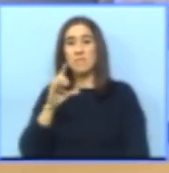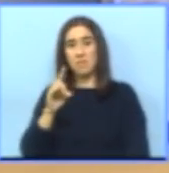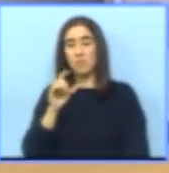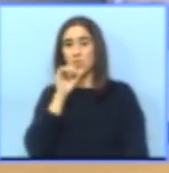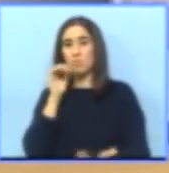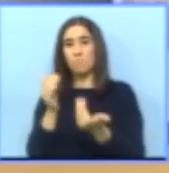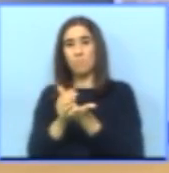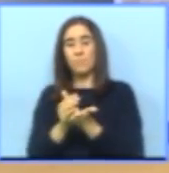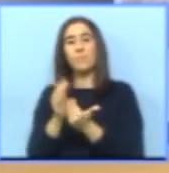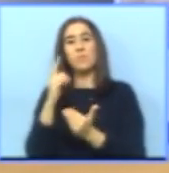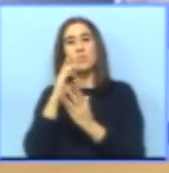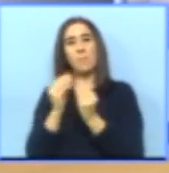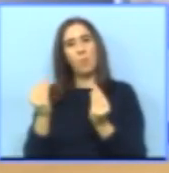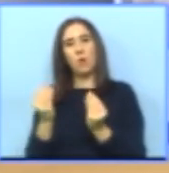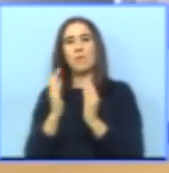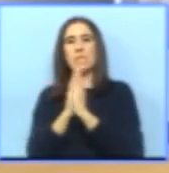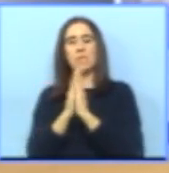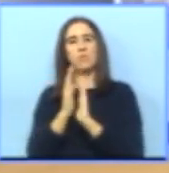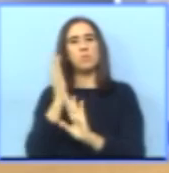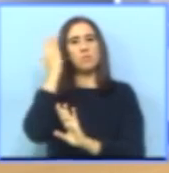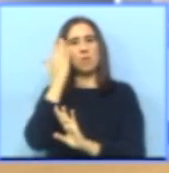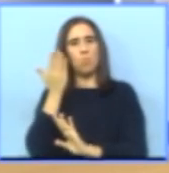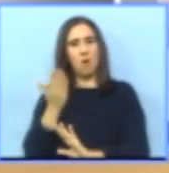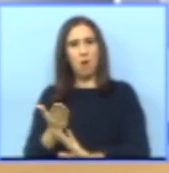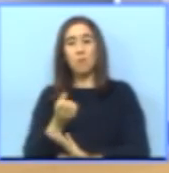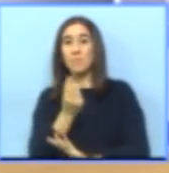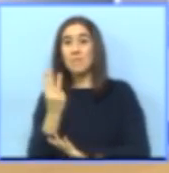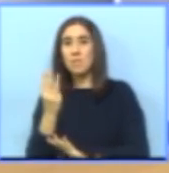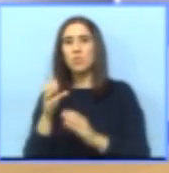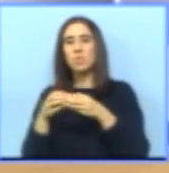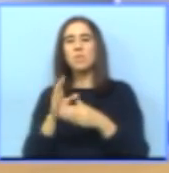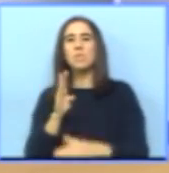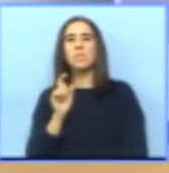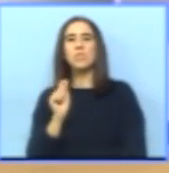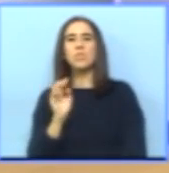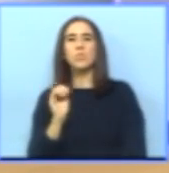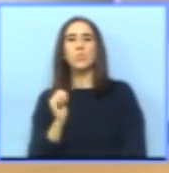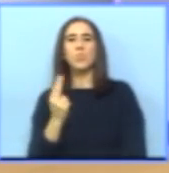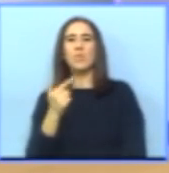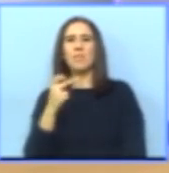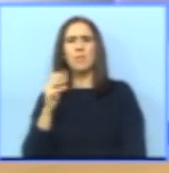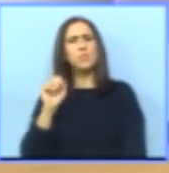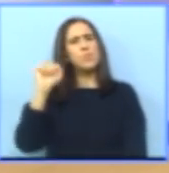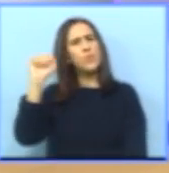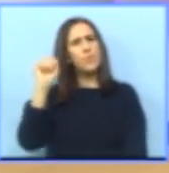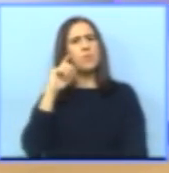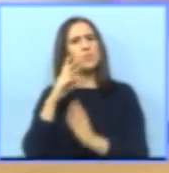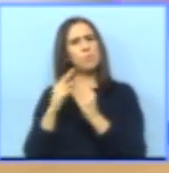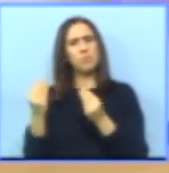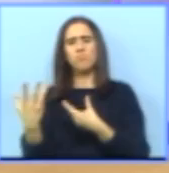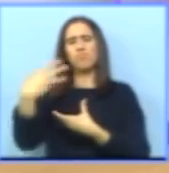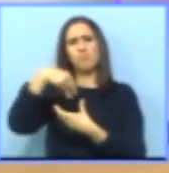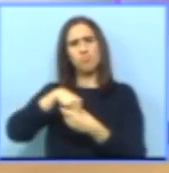são santos da Igreja, dos quais 3 eram jesuítas, mas eram jesuítas já locais, quer dizer, japoneses que tinham entrado na